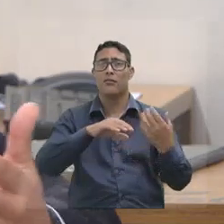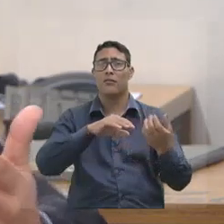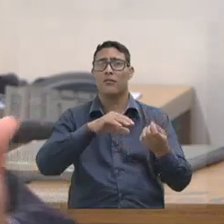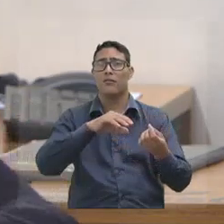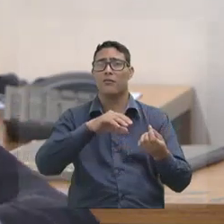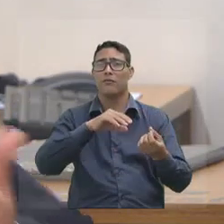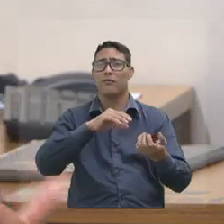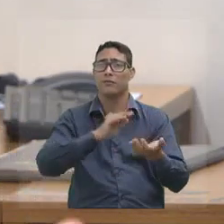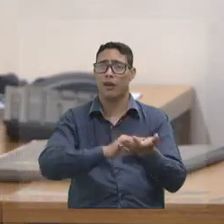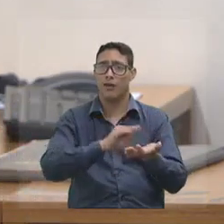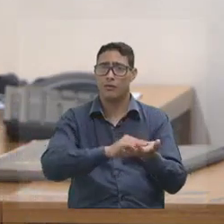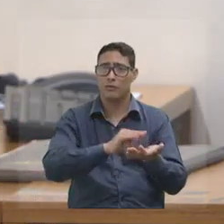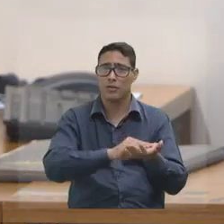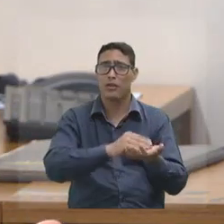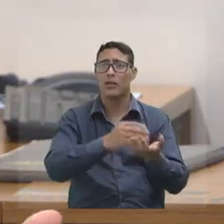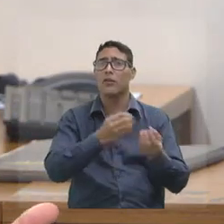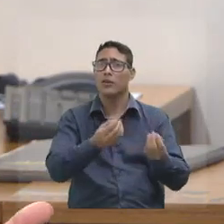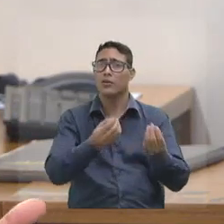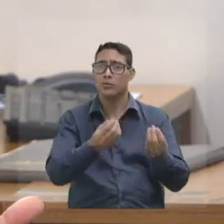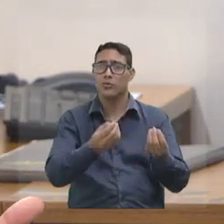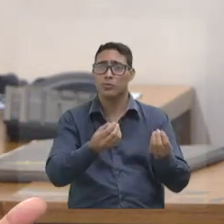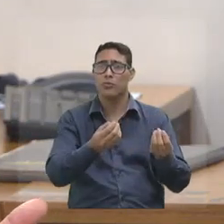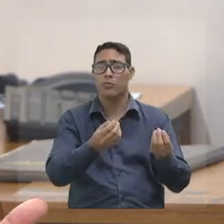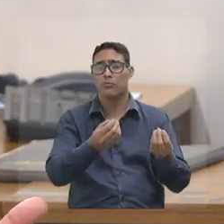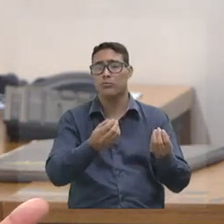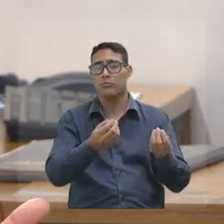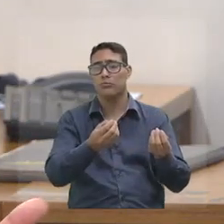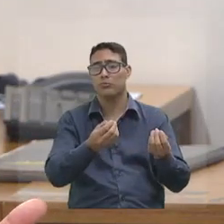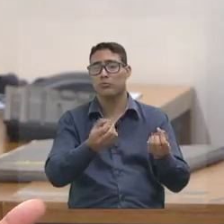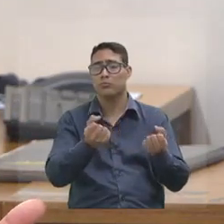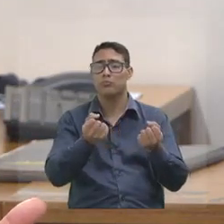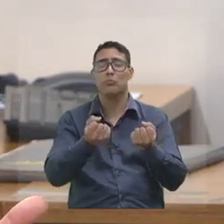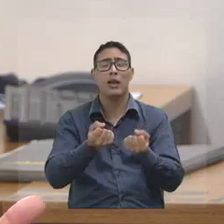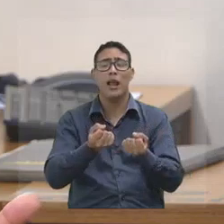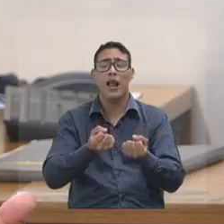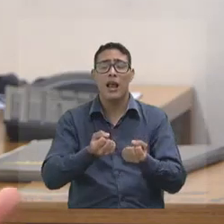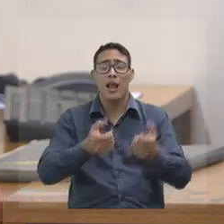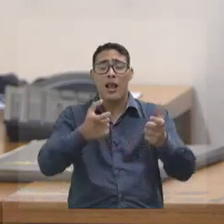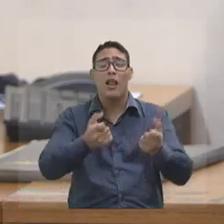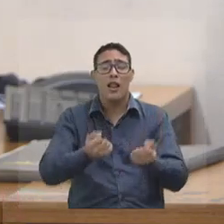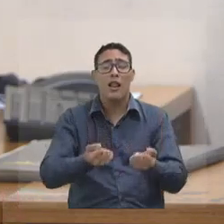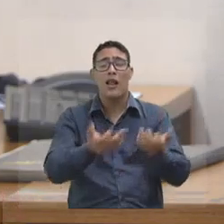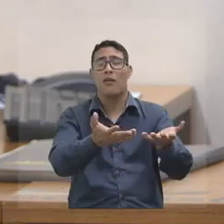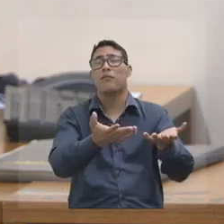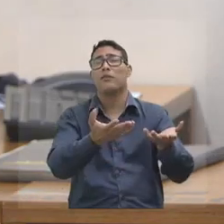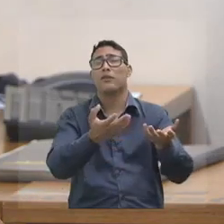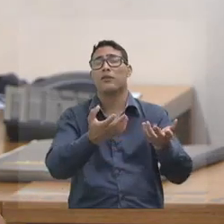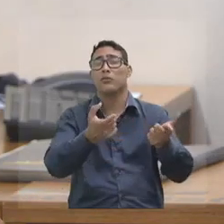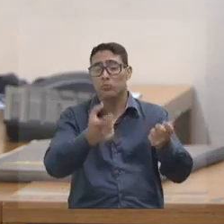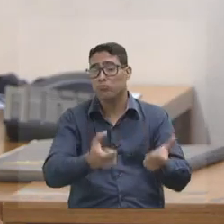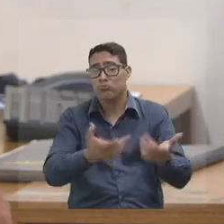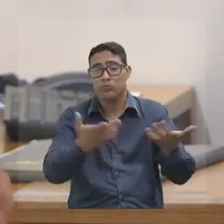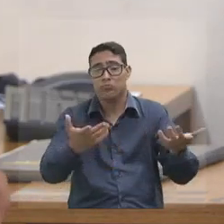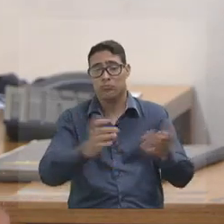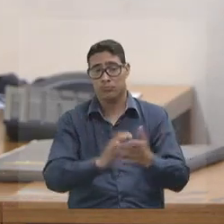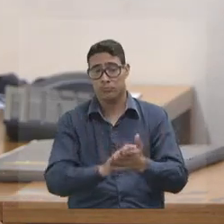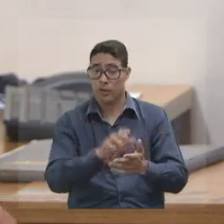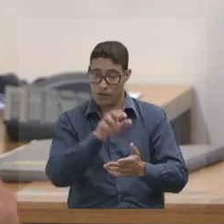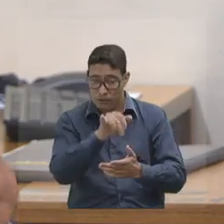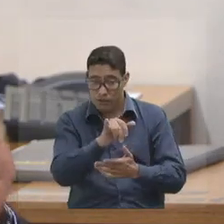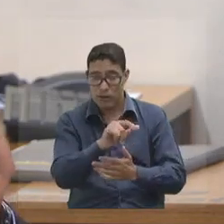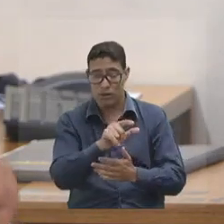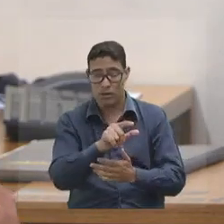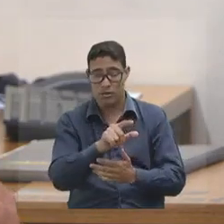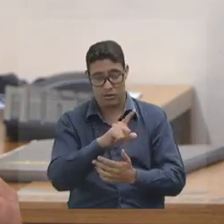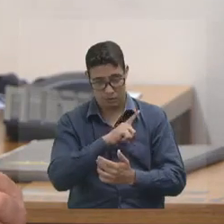de uma facilitação para ele destinar essas embalagens eu acho que a partir do momento que se a gente tiver tivermos